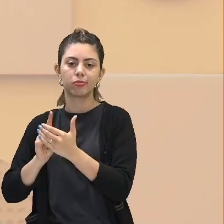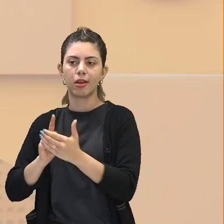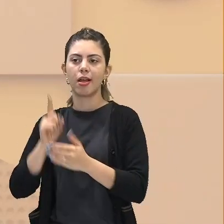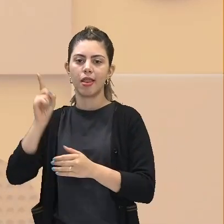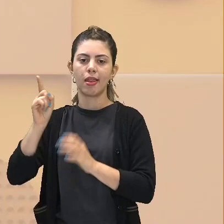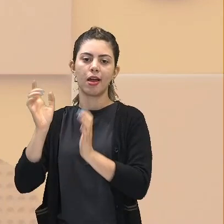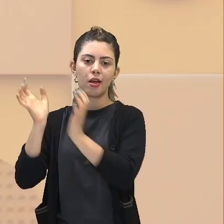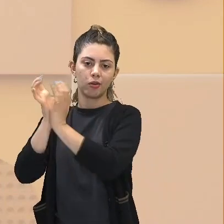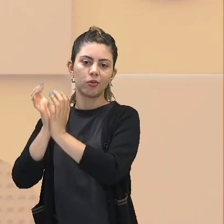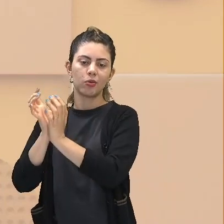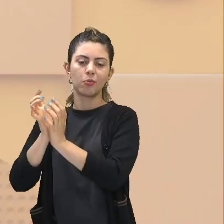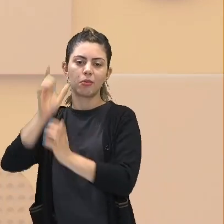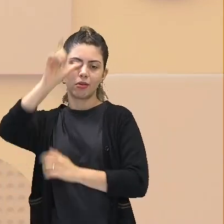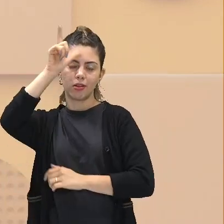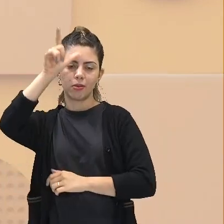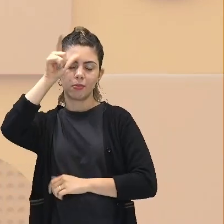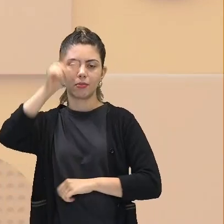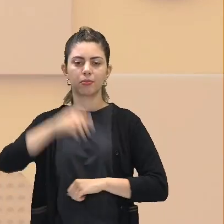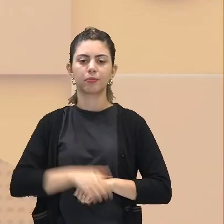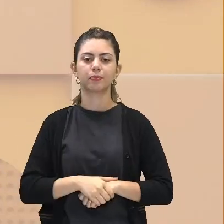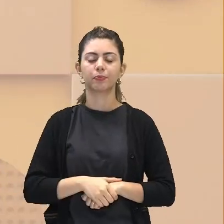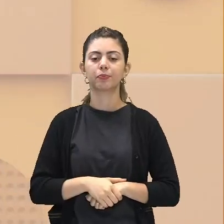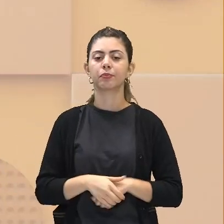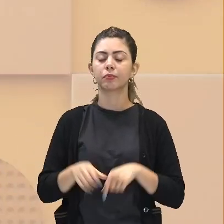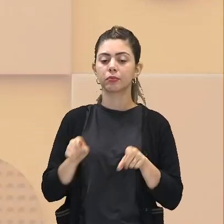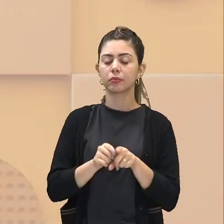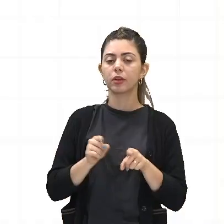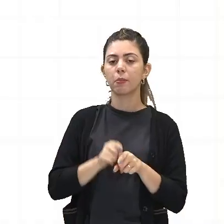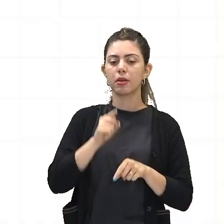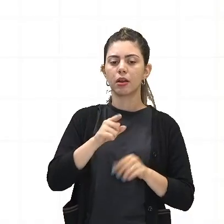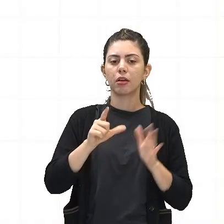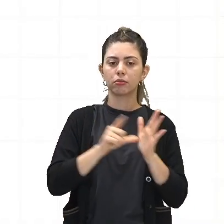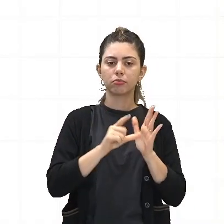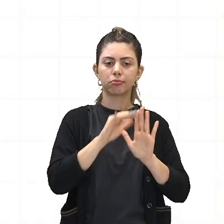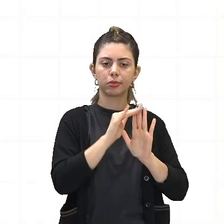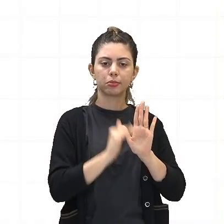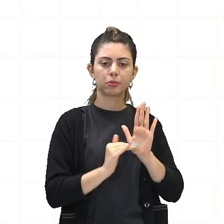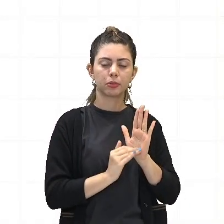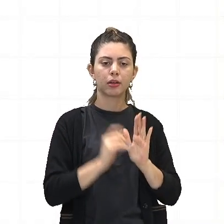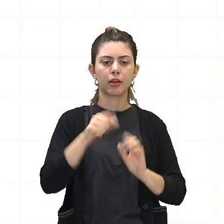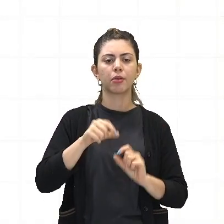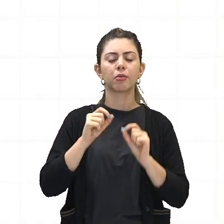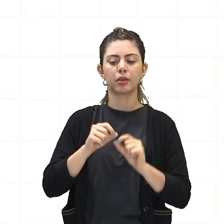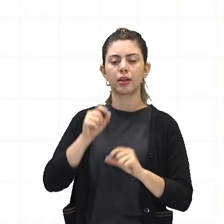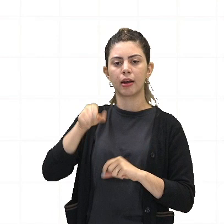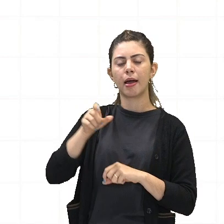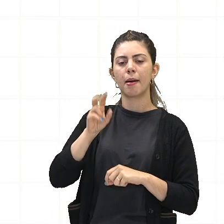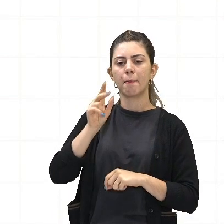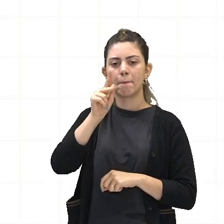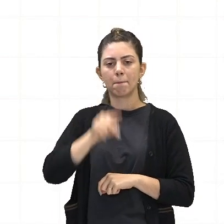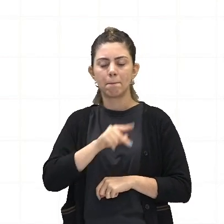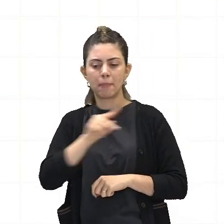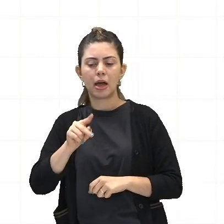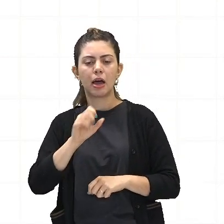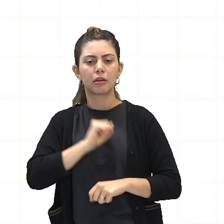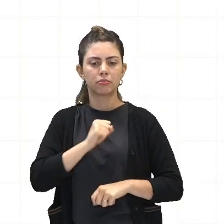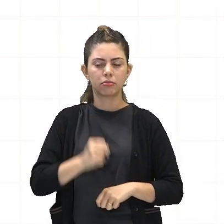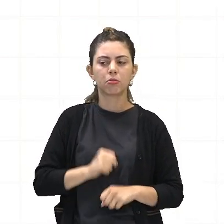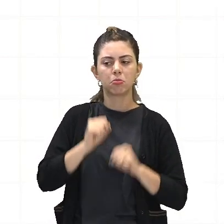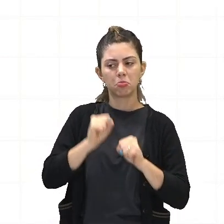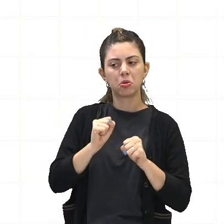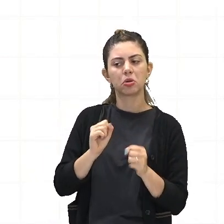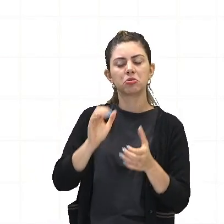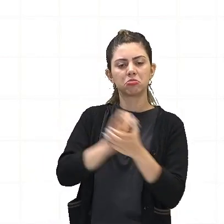precisa mais da interação, da interferência do clero. Então a Igreja Católica não vai